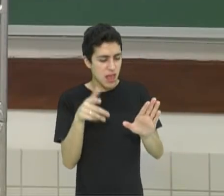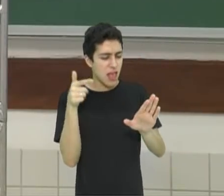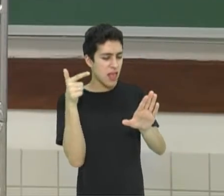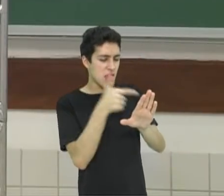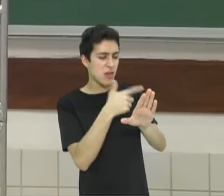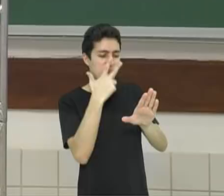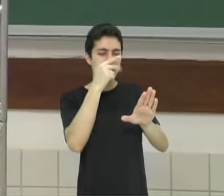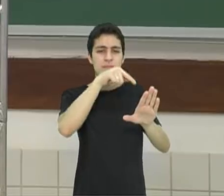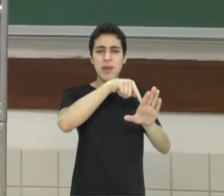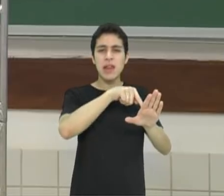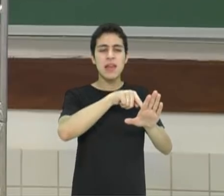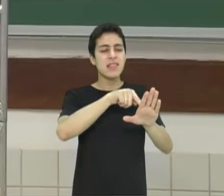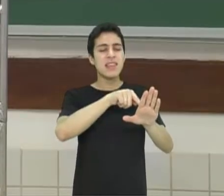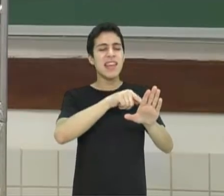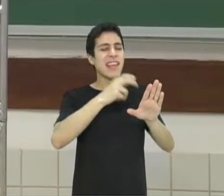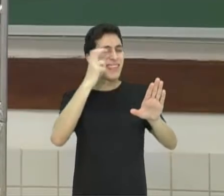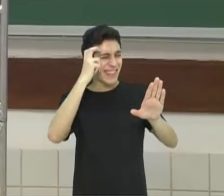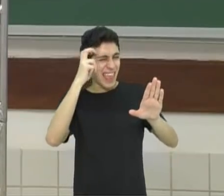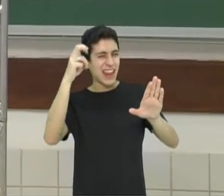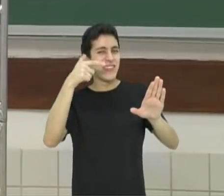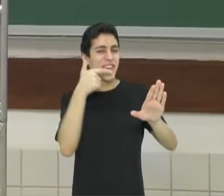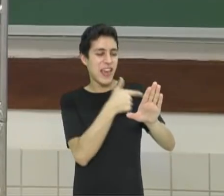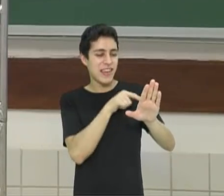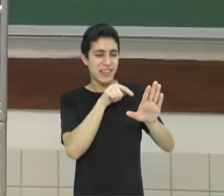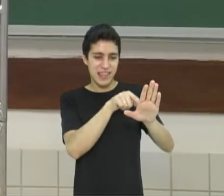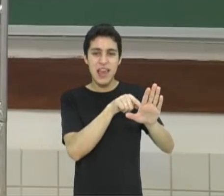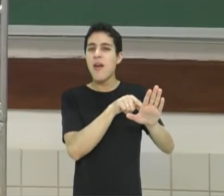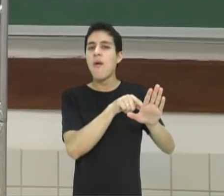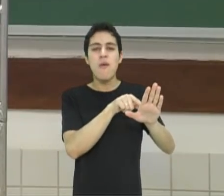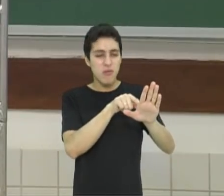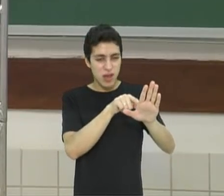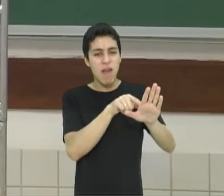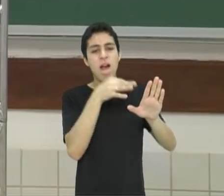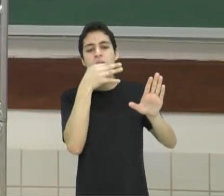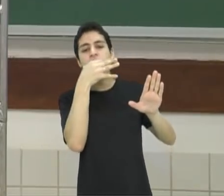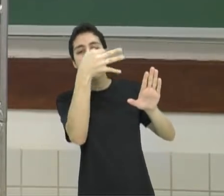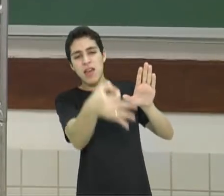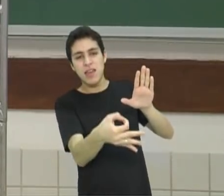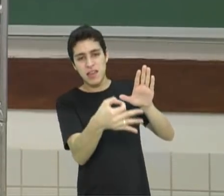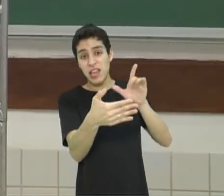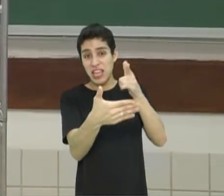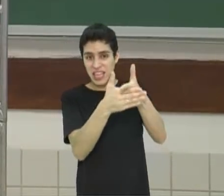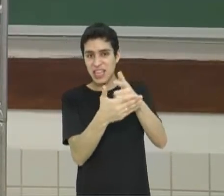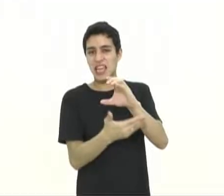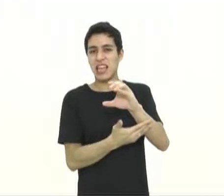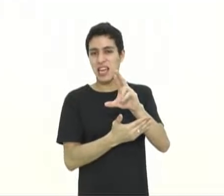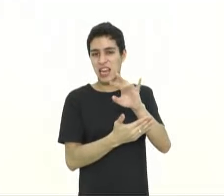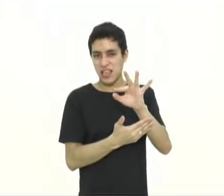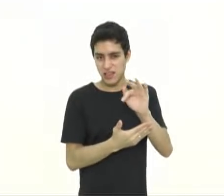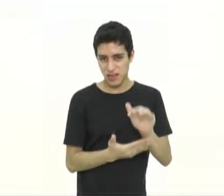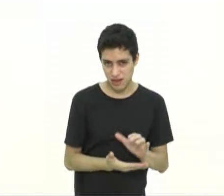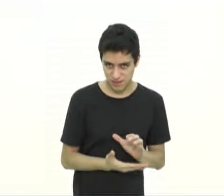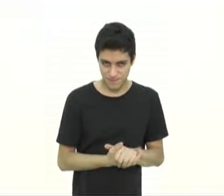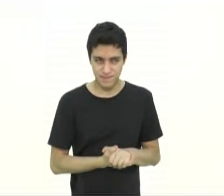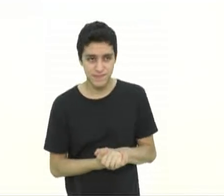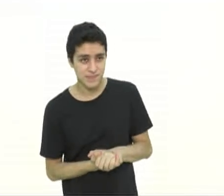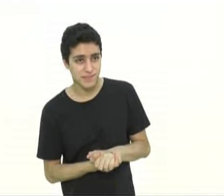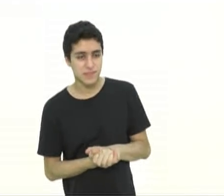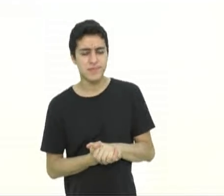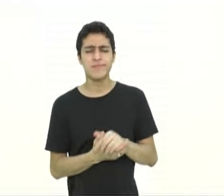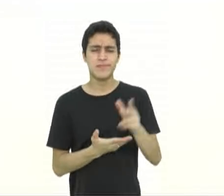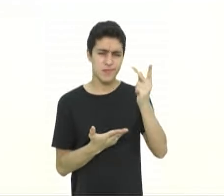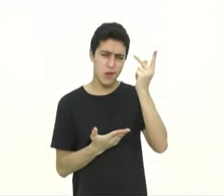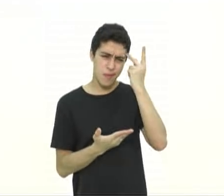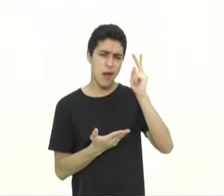uma espécie de humor inteligente, mas também utilizo para fazer críticas. Seu uso é bastante comum e